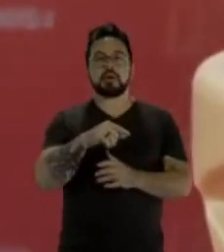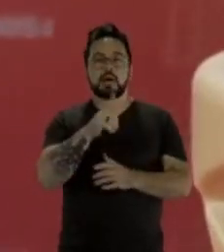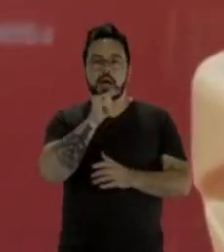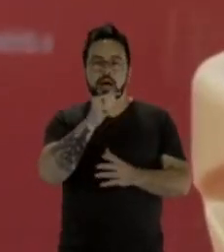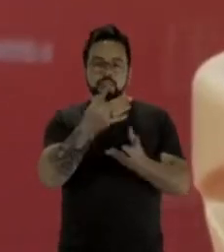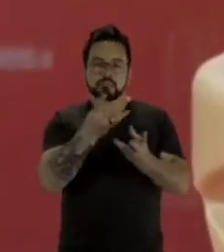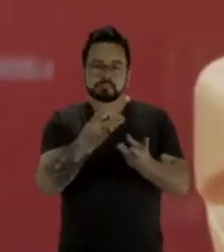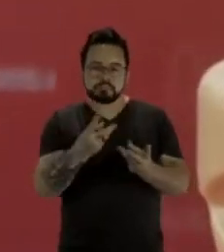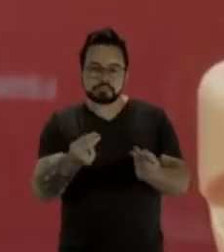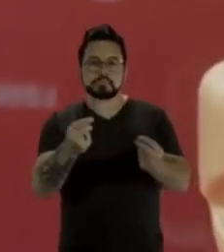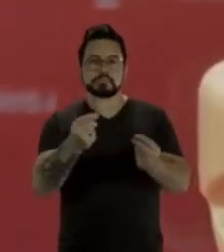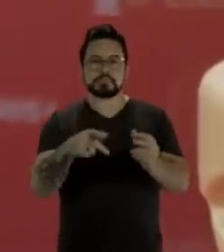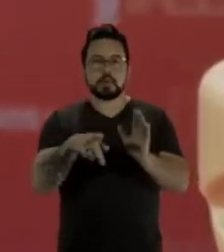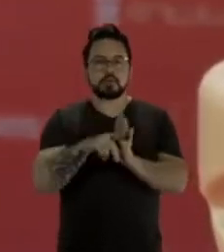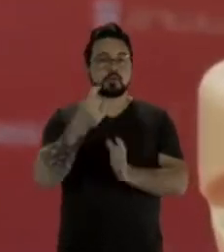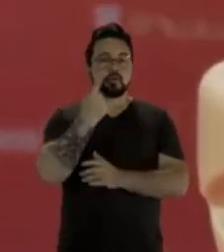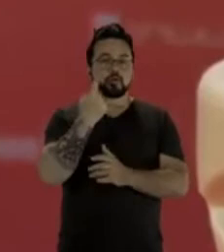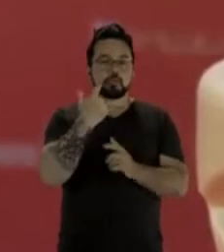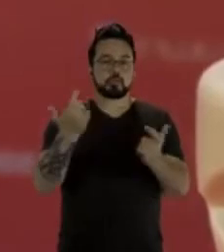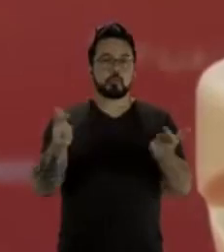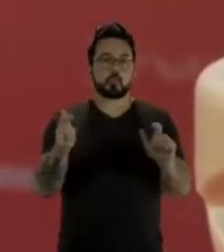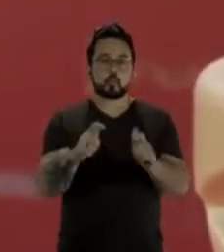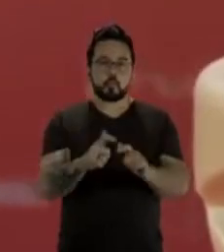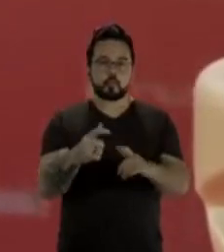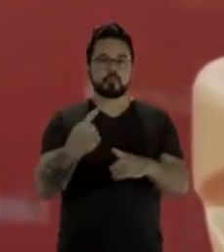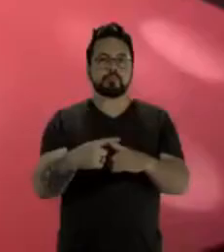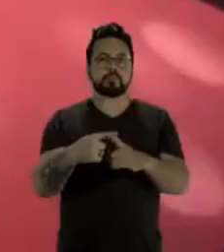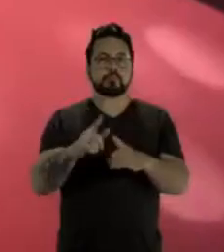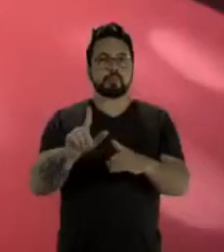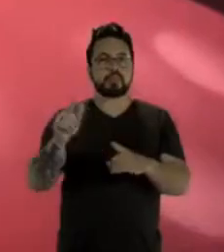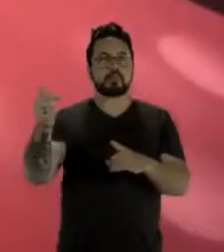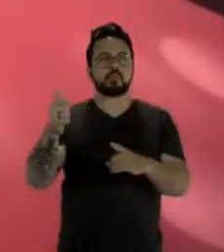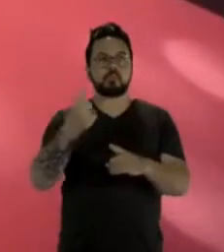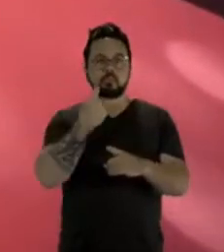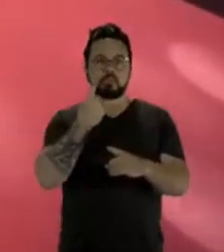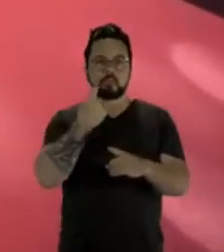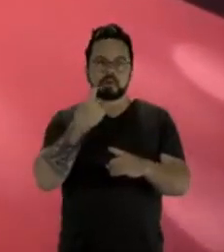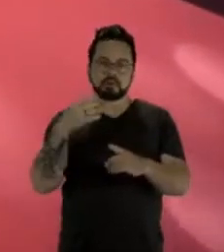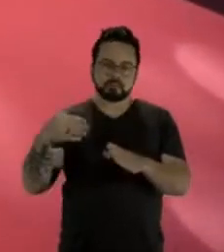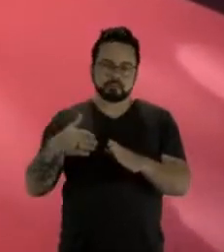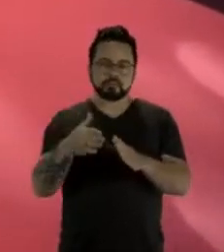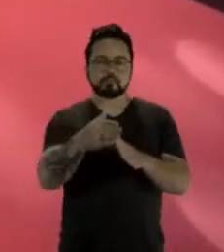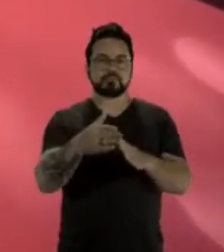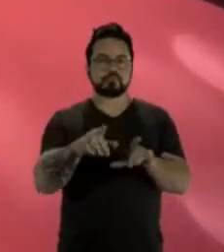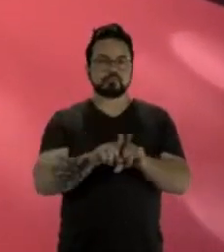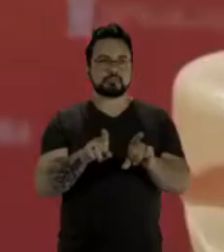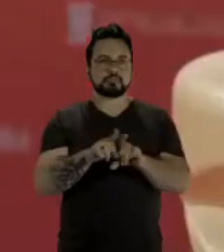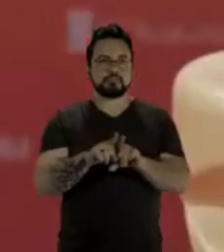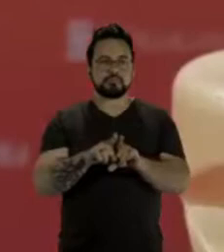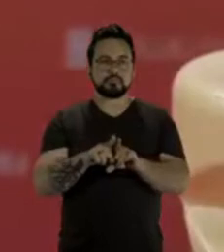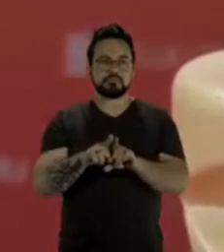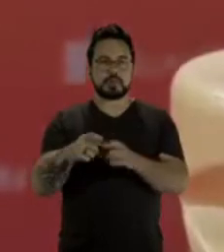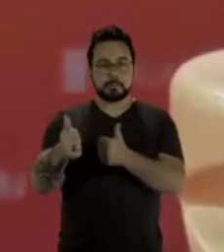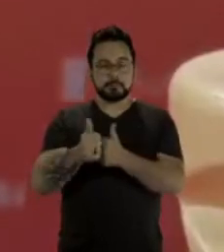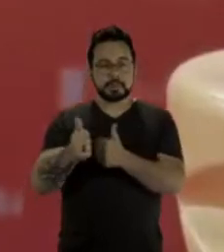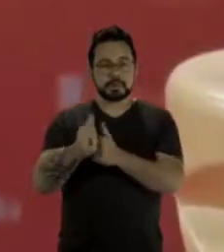muito e perdeu as espécies nativas por conta da invasão de uma outra espécie trazida por fazendeiros e por conta do plantio de eucalipto às